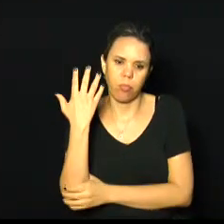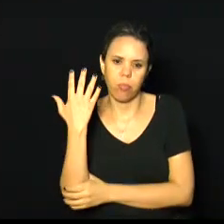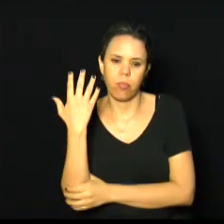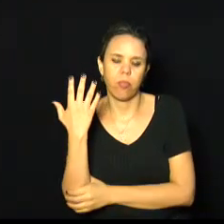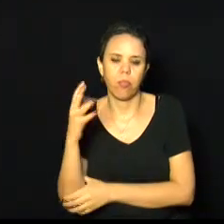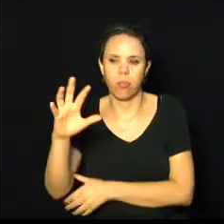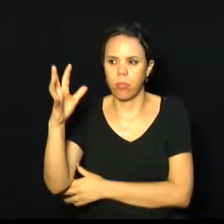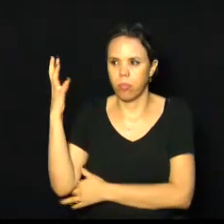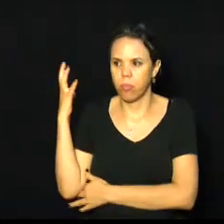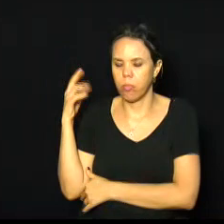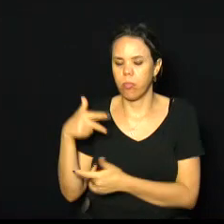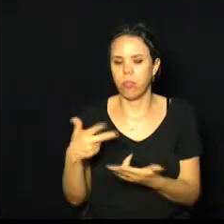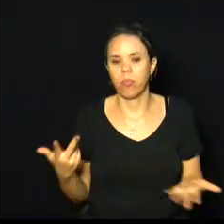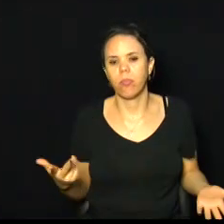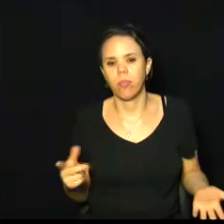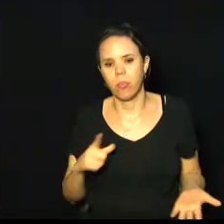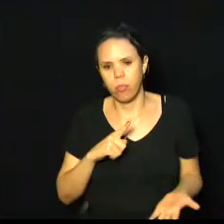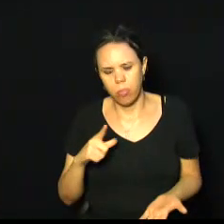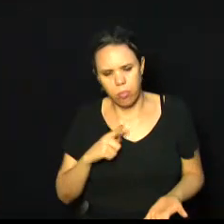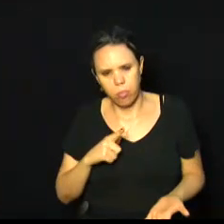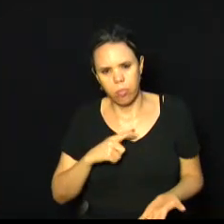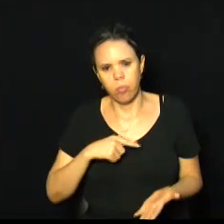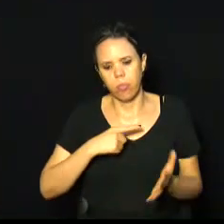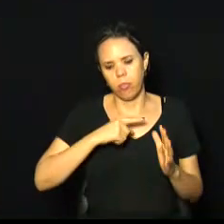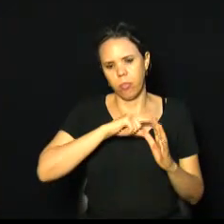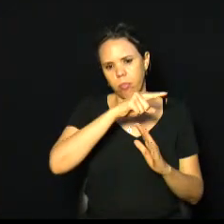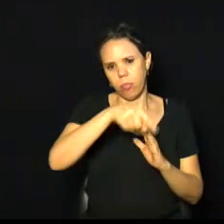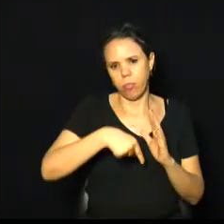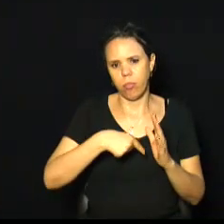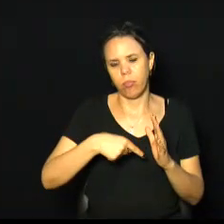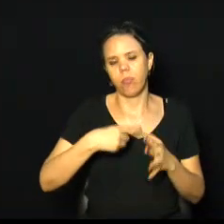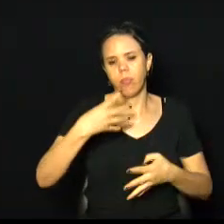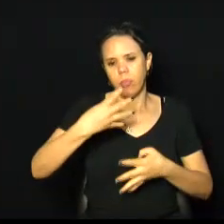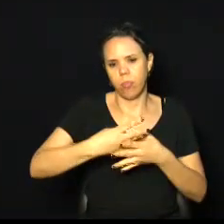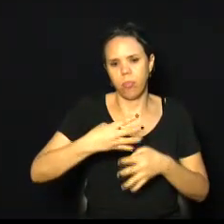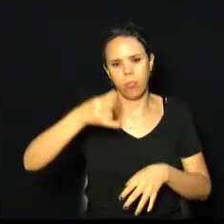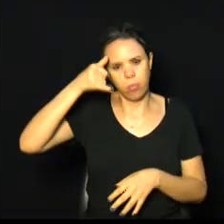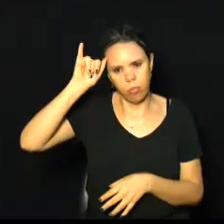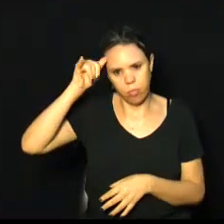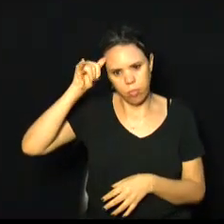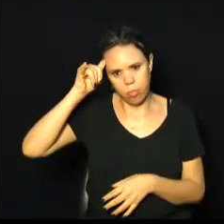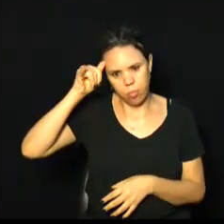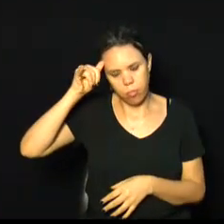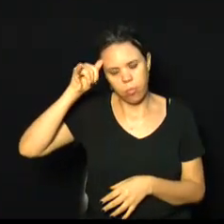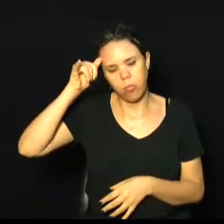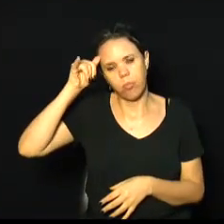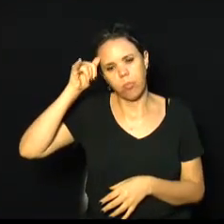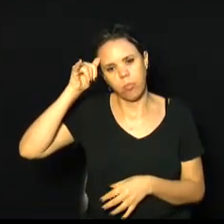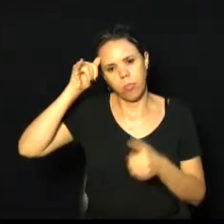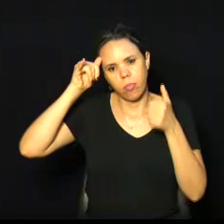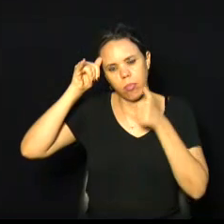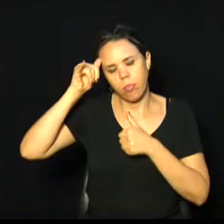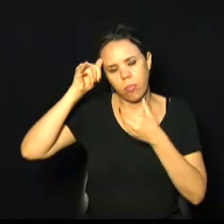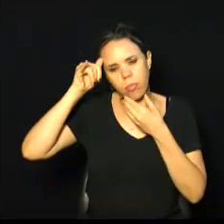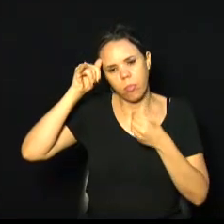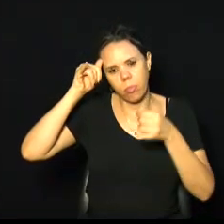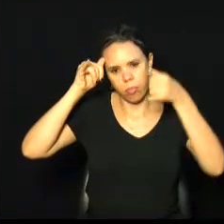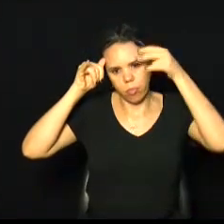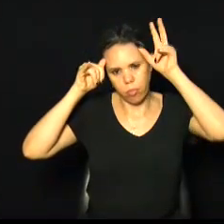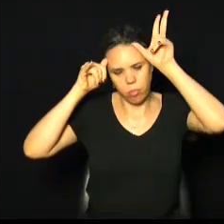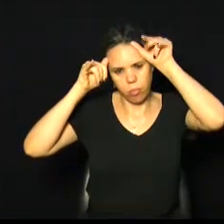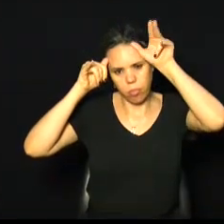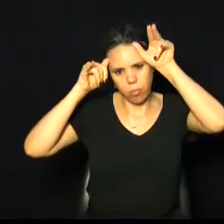mata ciliar, e você tem que cercar, porque a vaca, o boi, o cavalo são os